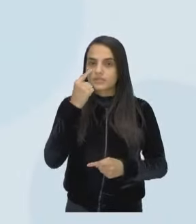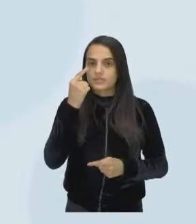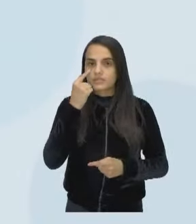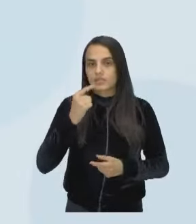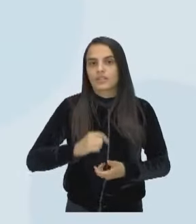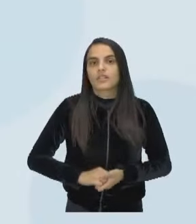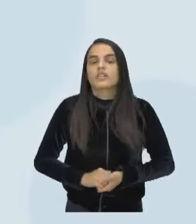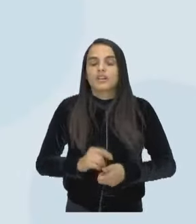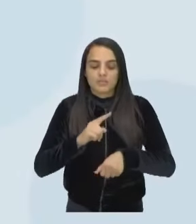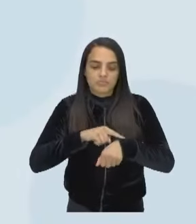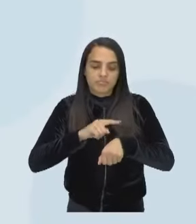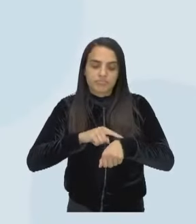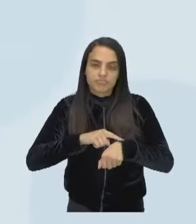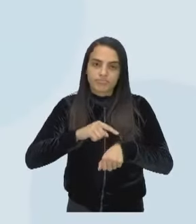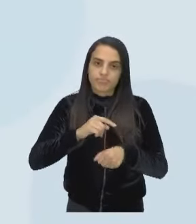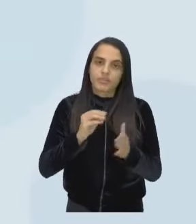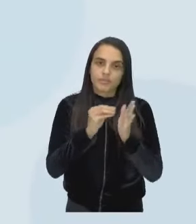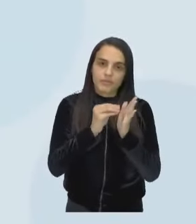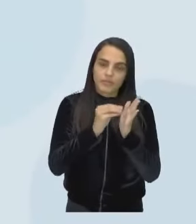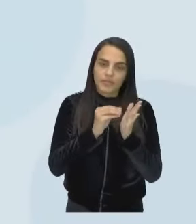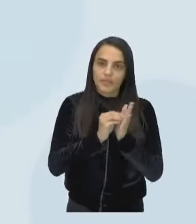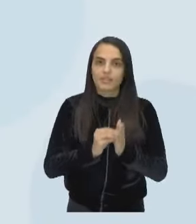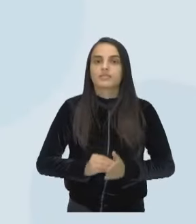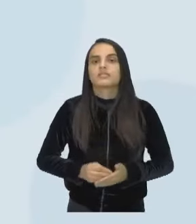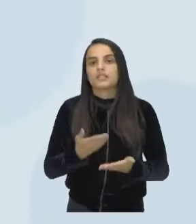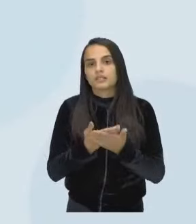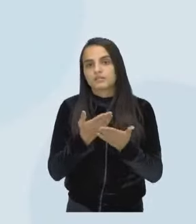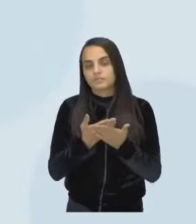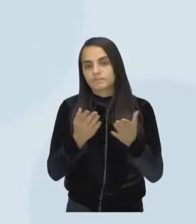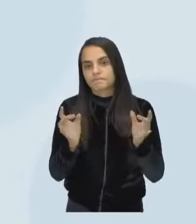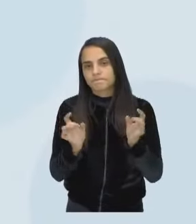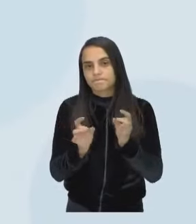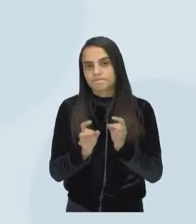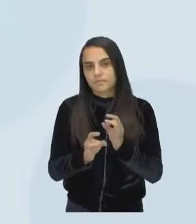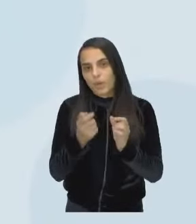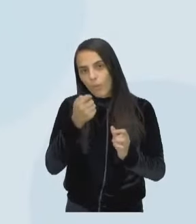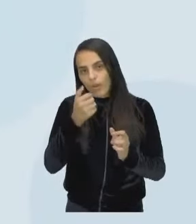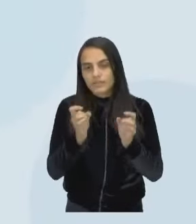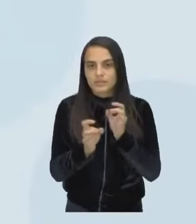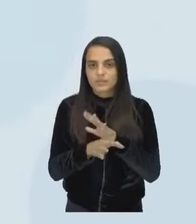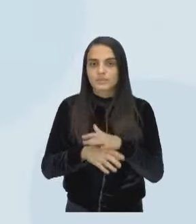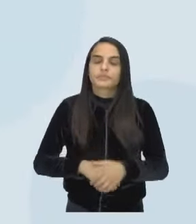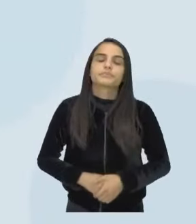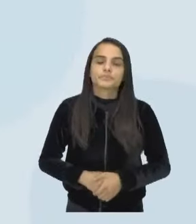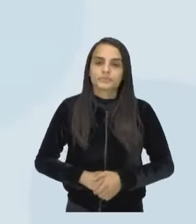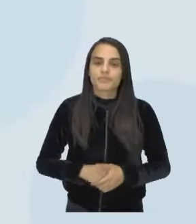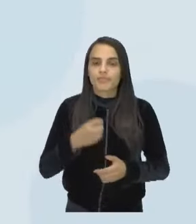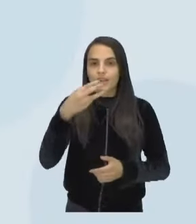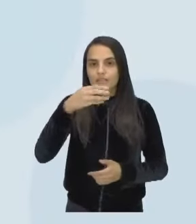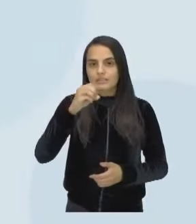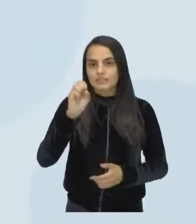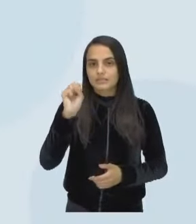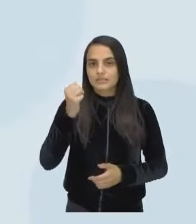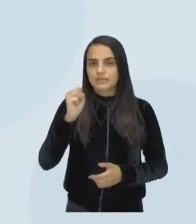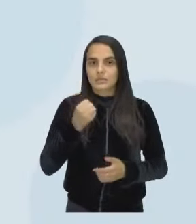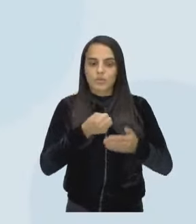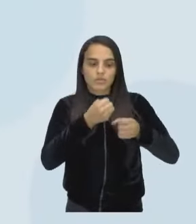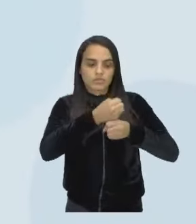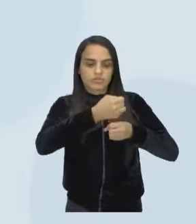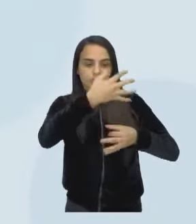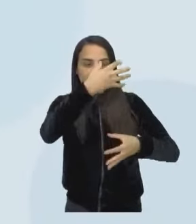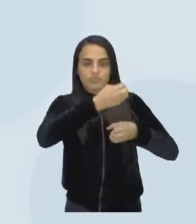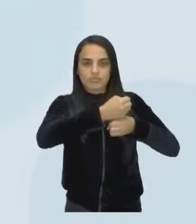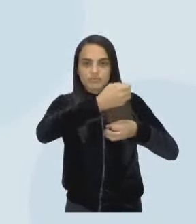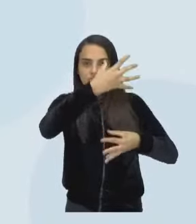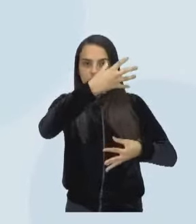vai nem sobrar muito tempo agora, né, Ru? Já tá acabando o nosso tempo aqui. Vamos ver se vocês conseguem mandar uma respostinha em 30 segundos no chat pra gente. Não vou